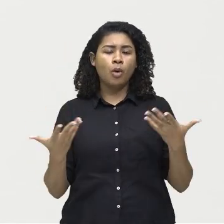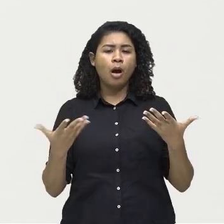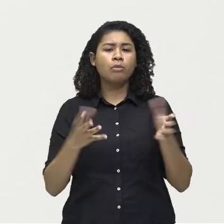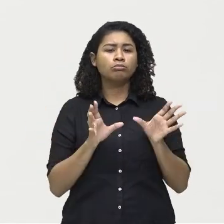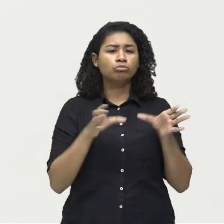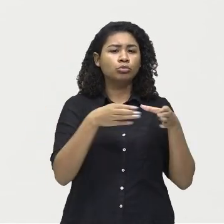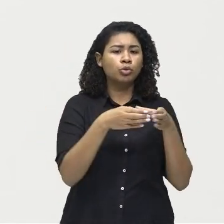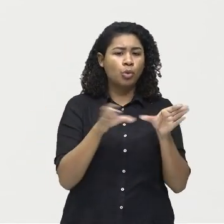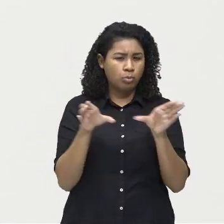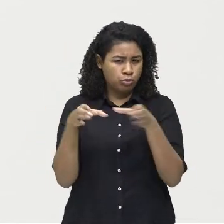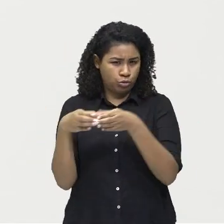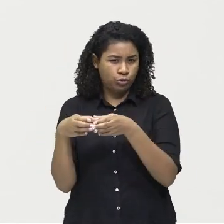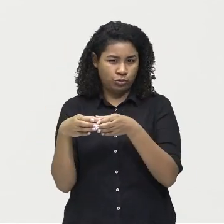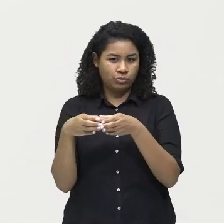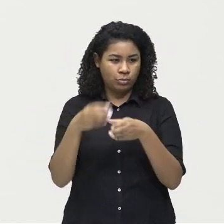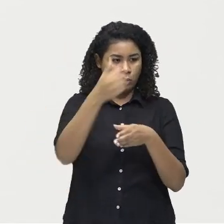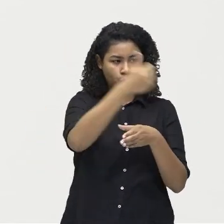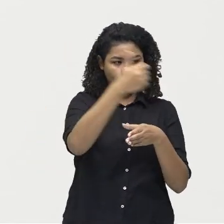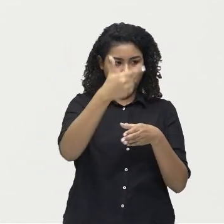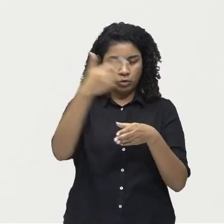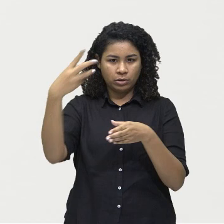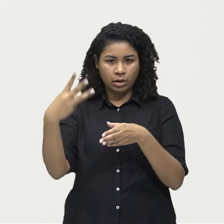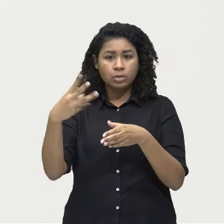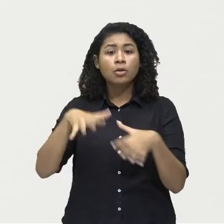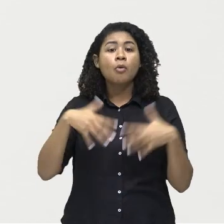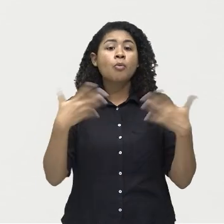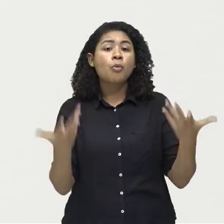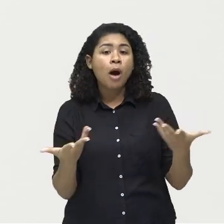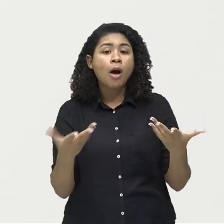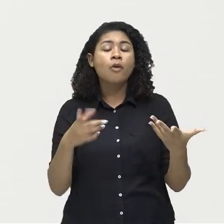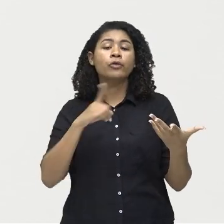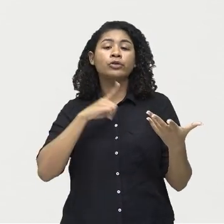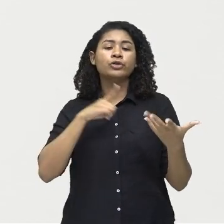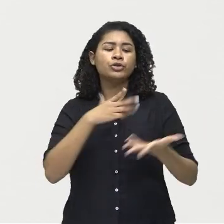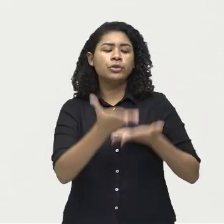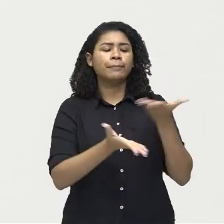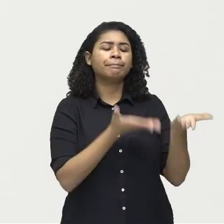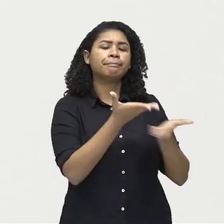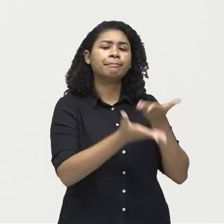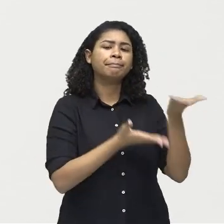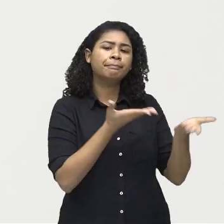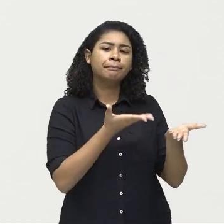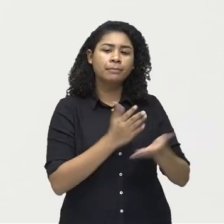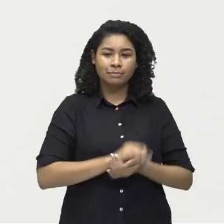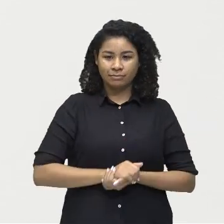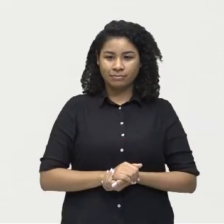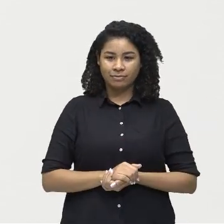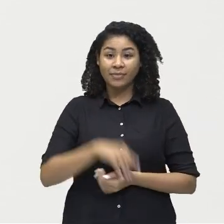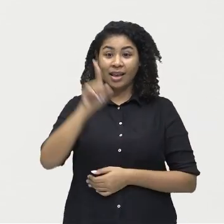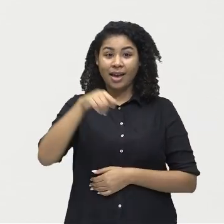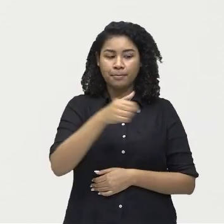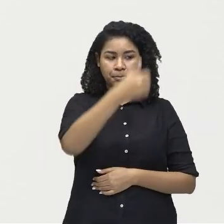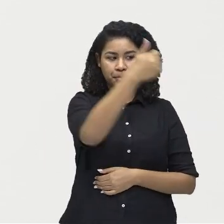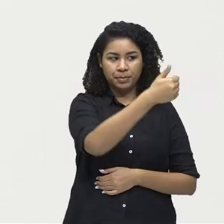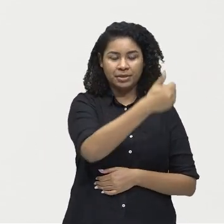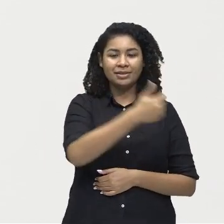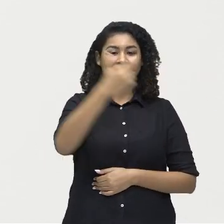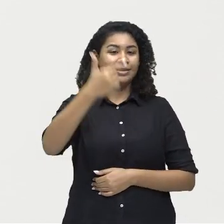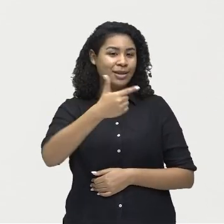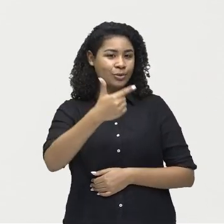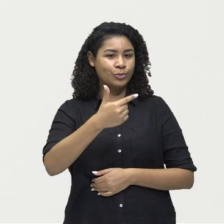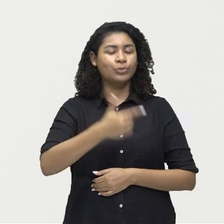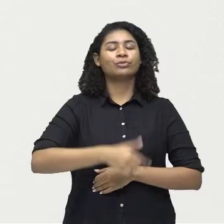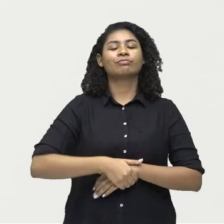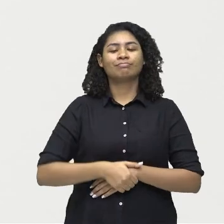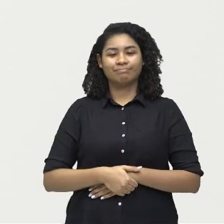eram privilegiadas. Isso aqui está fácil, tá, gente? Primeiro e segundo estado eram privilegiados em